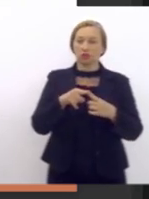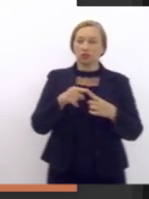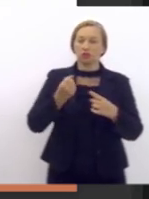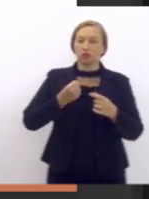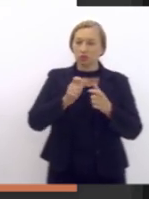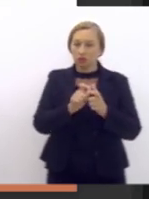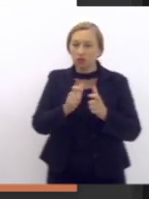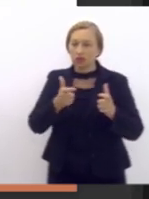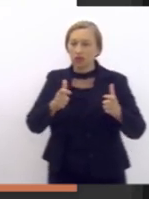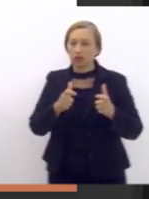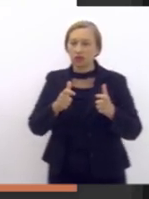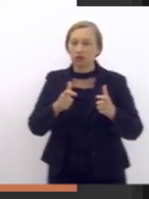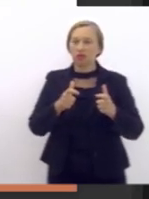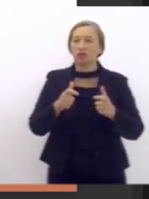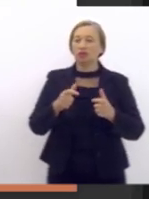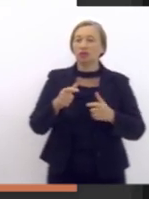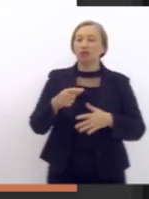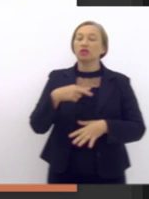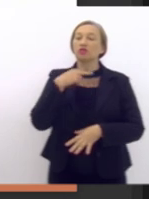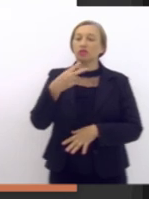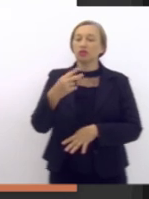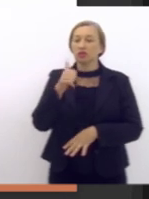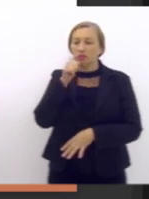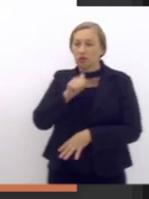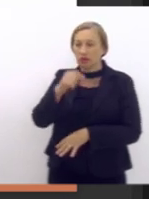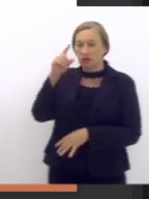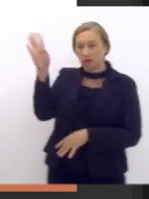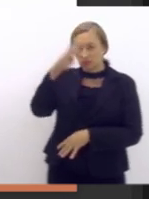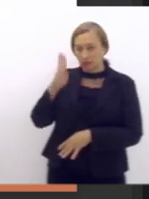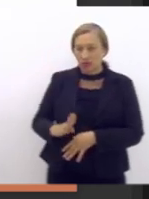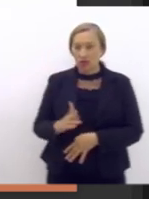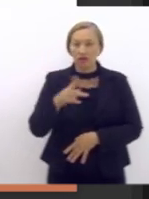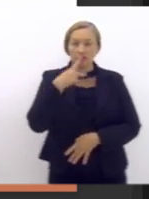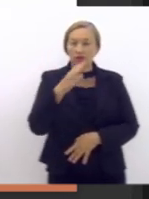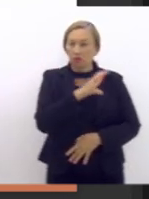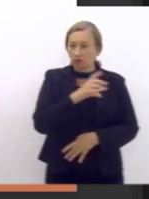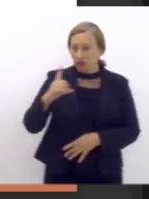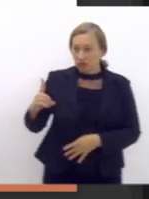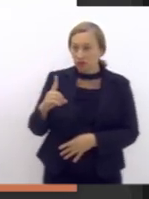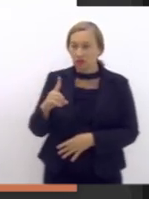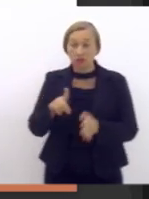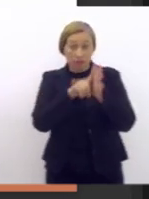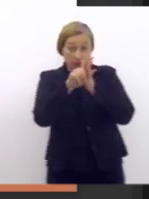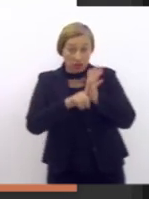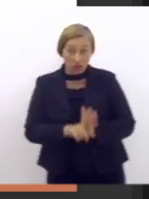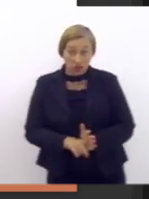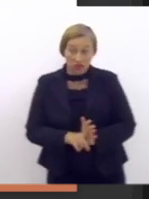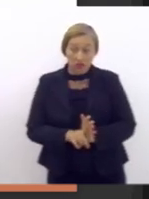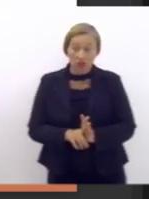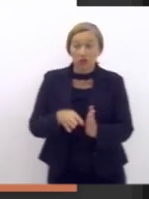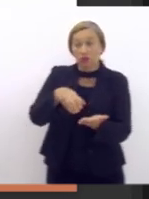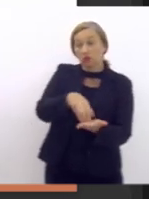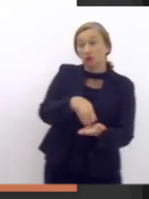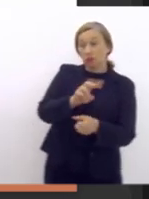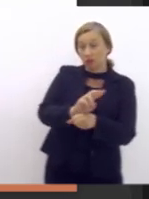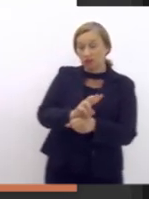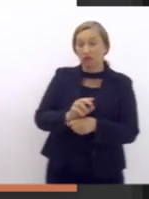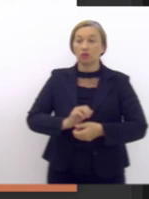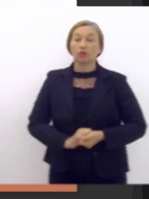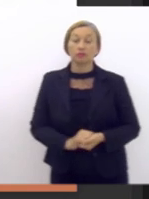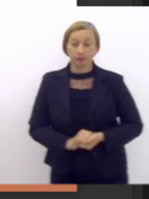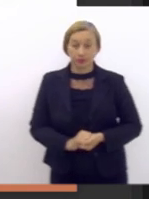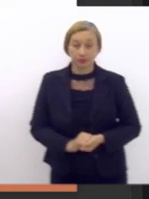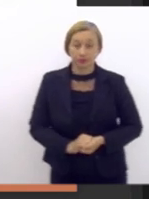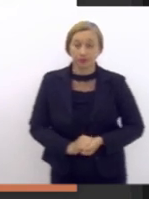político das mulheres no Brasil. Então, agora eu falo aqui como coordenadora de pesquisas, né, do Observatório,